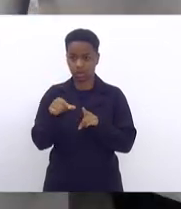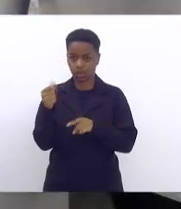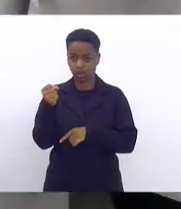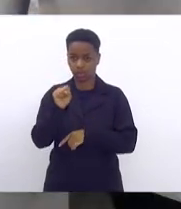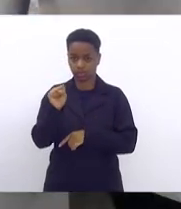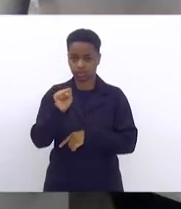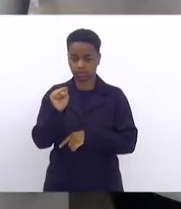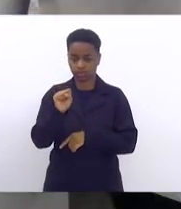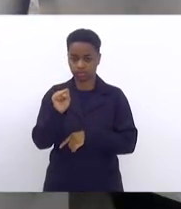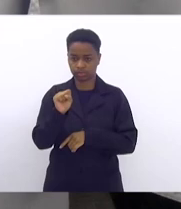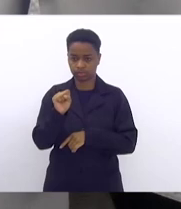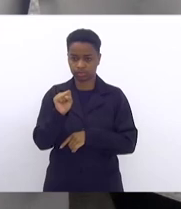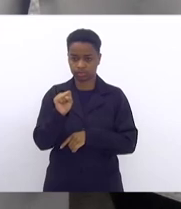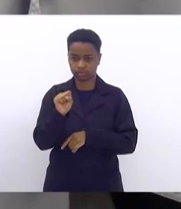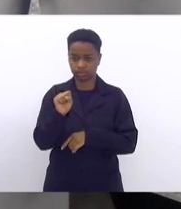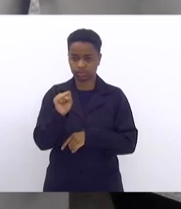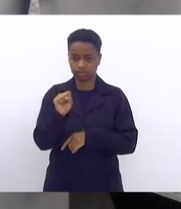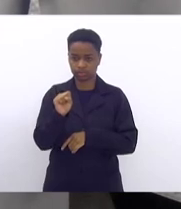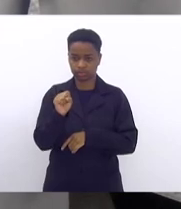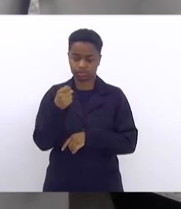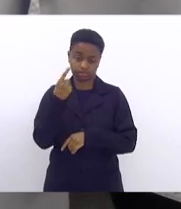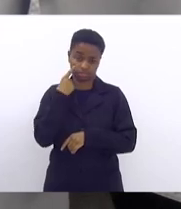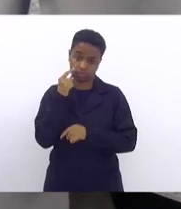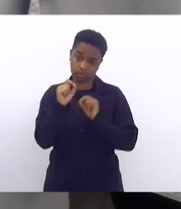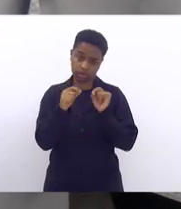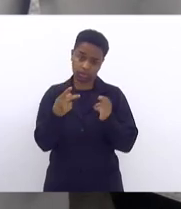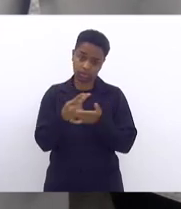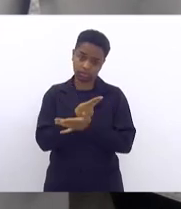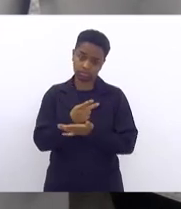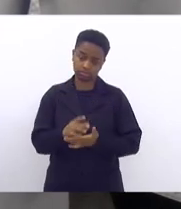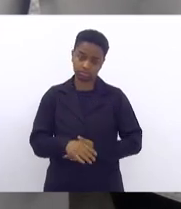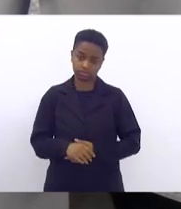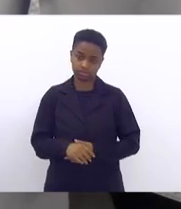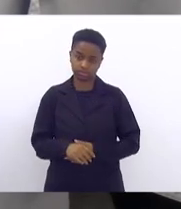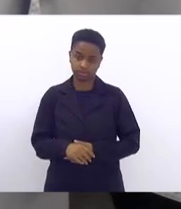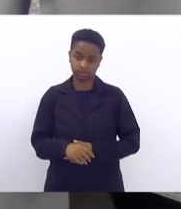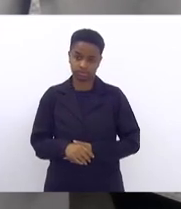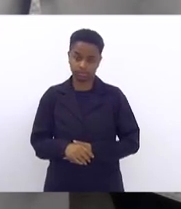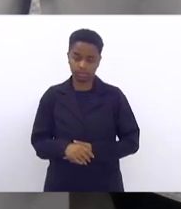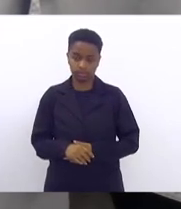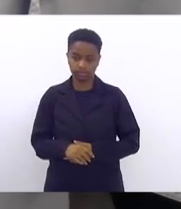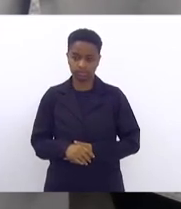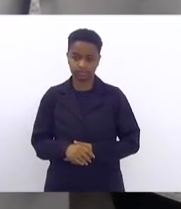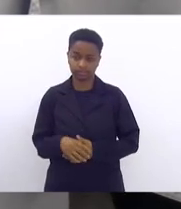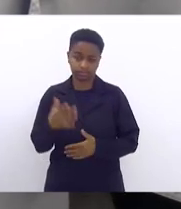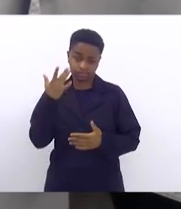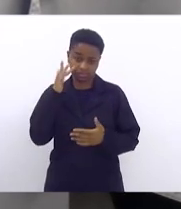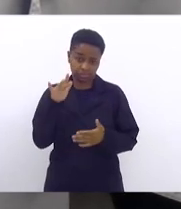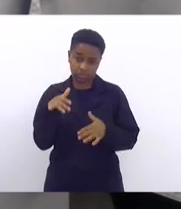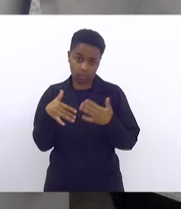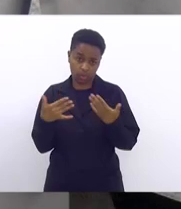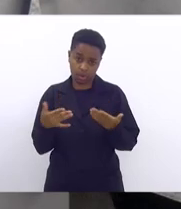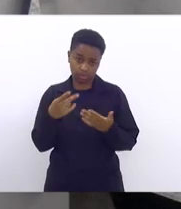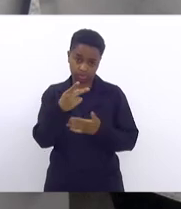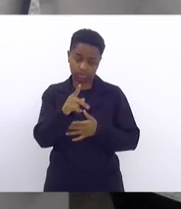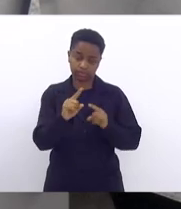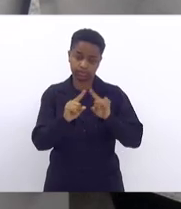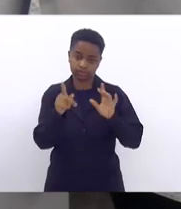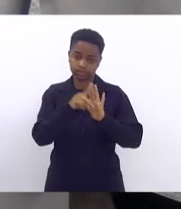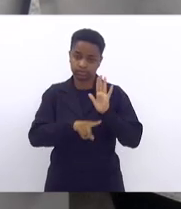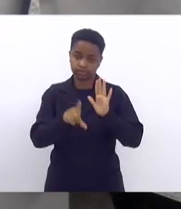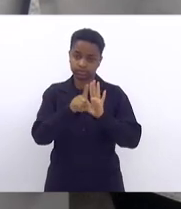8. É, vou verificar o que houve, mas... Enfim, eu não sei qual é aí no de Vossa Excelência, mas é o